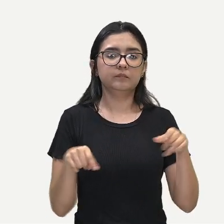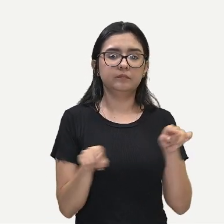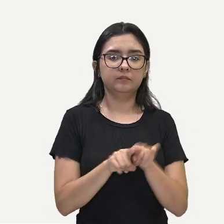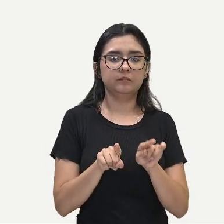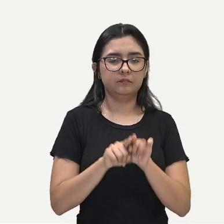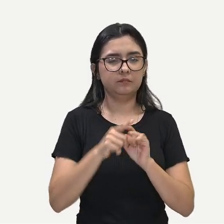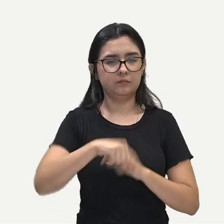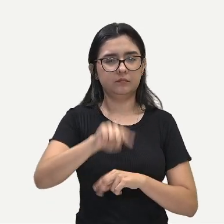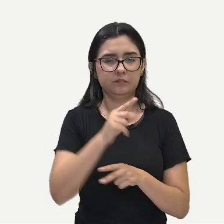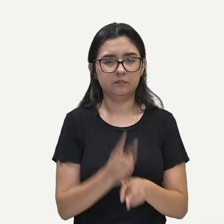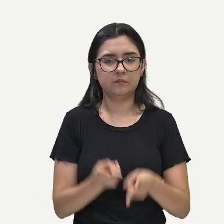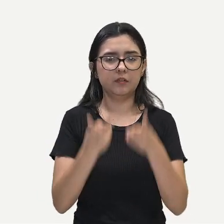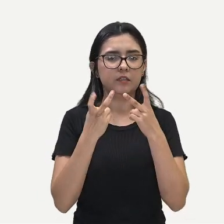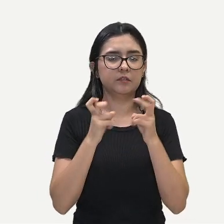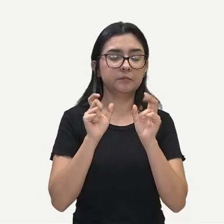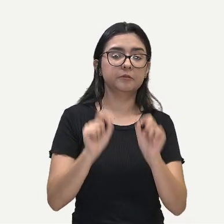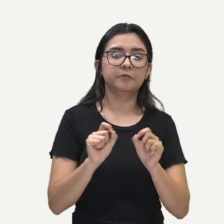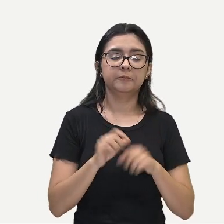conseguem observar aí que